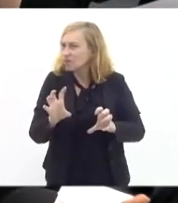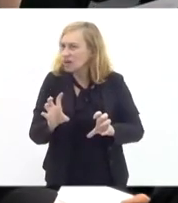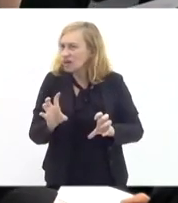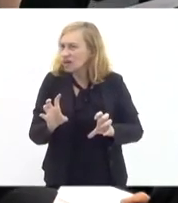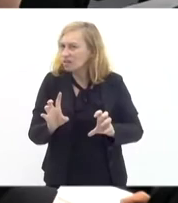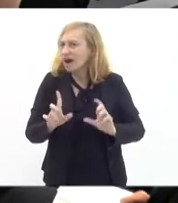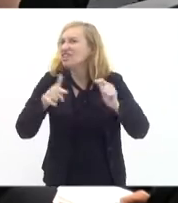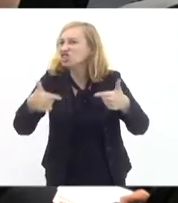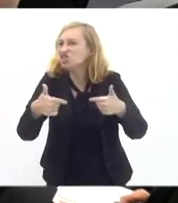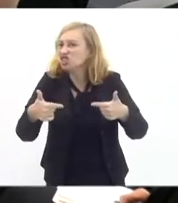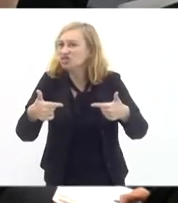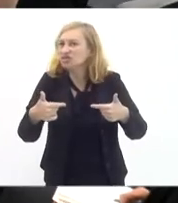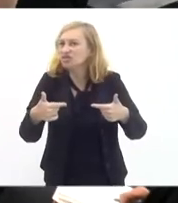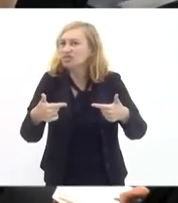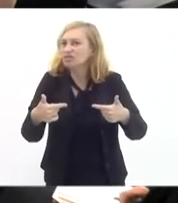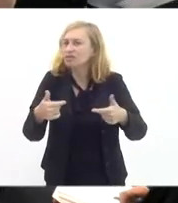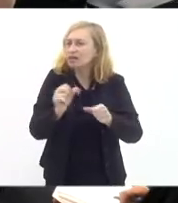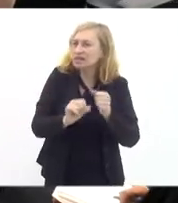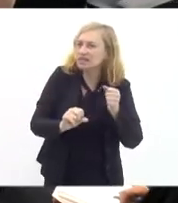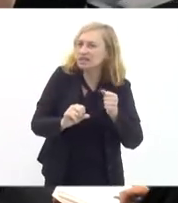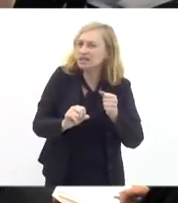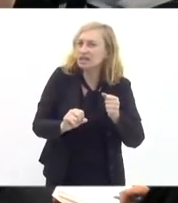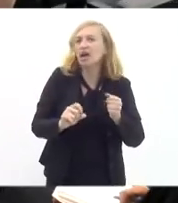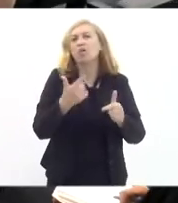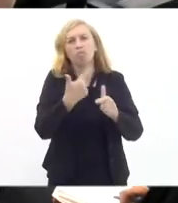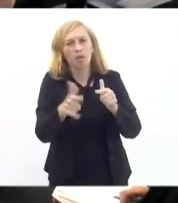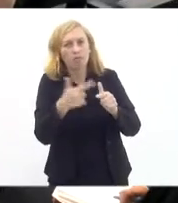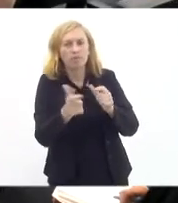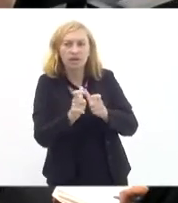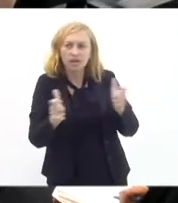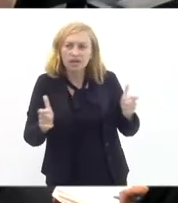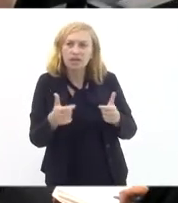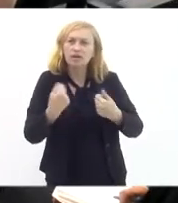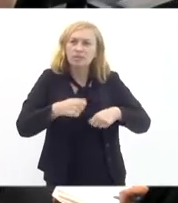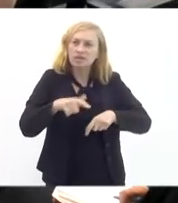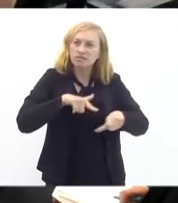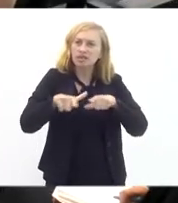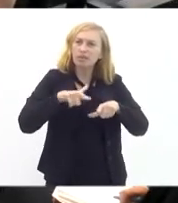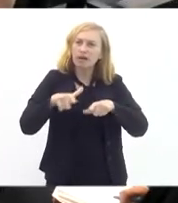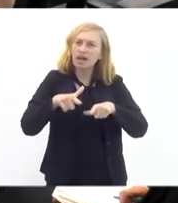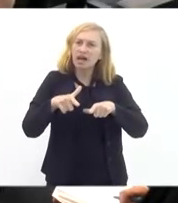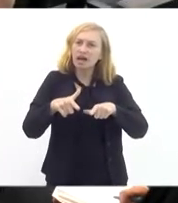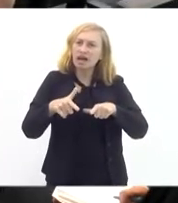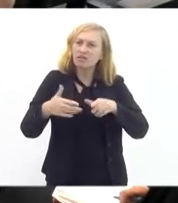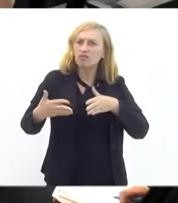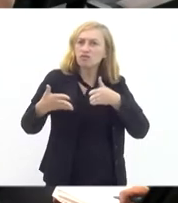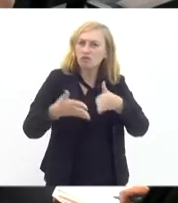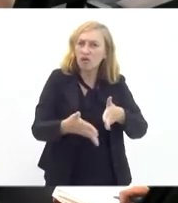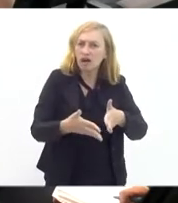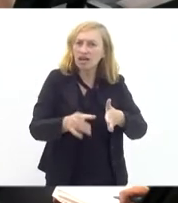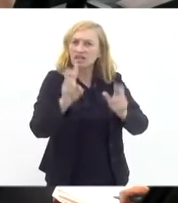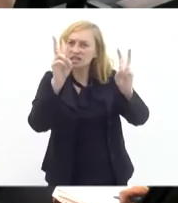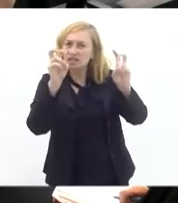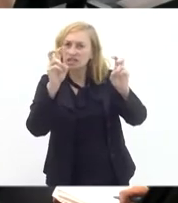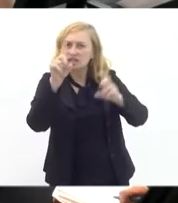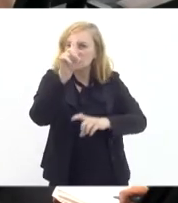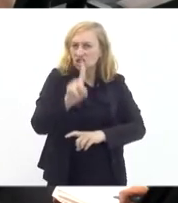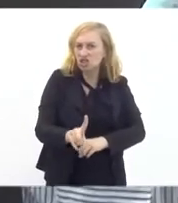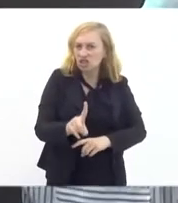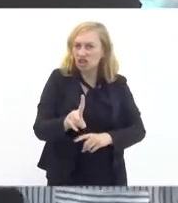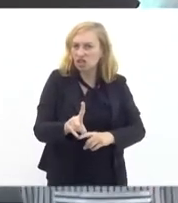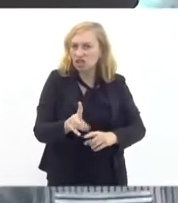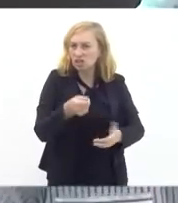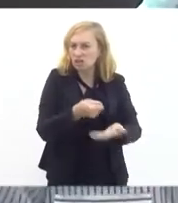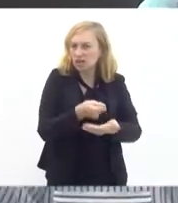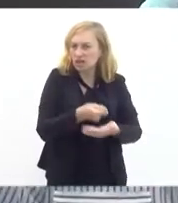deveres. Esse é o grande problema. Então, nós temos que trabalhar exatamente nessa questão. Direitos e deveres têm que